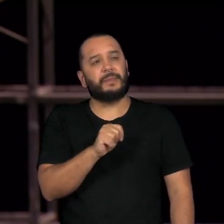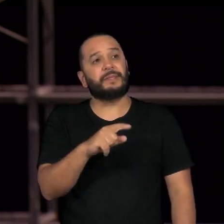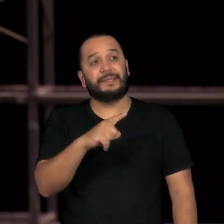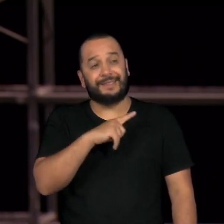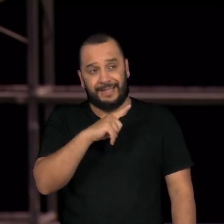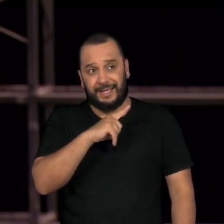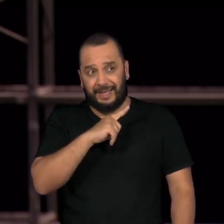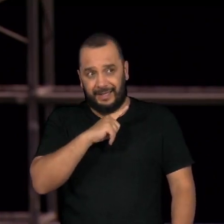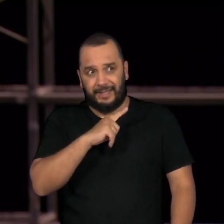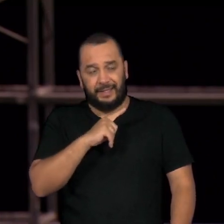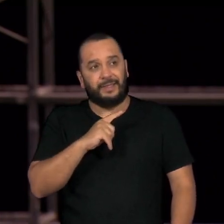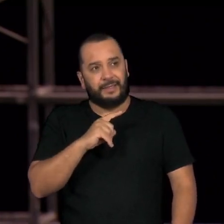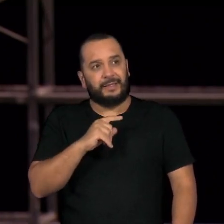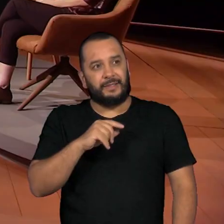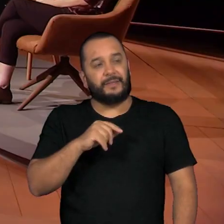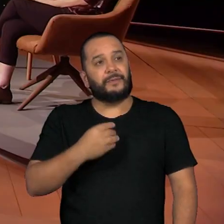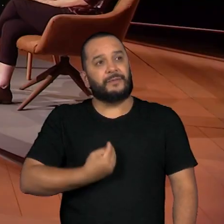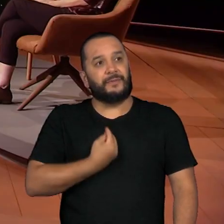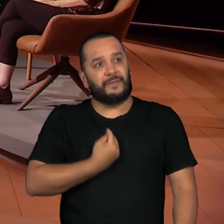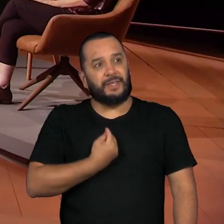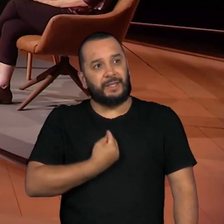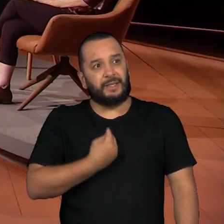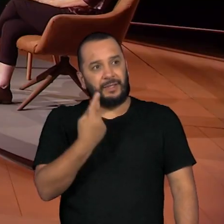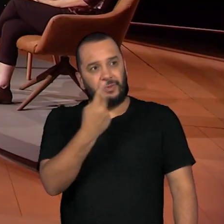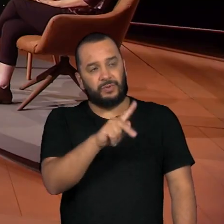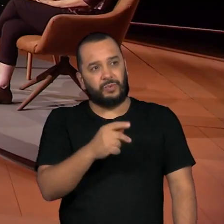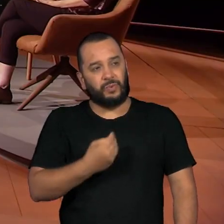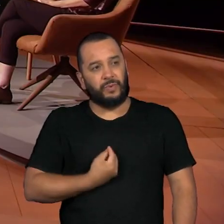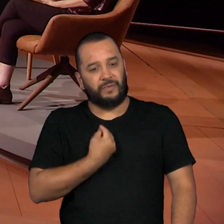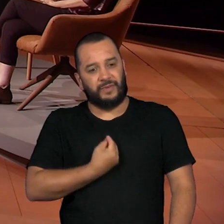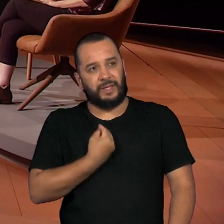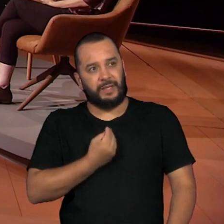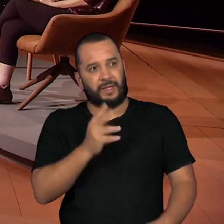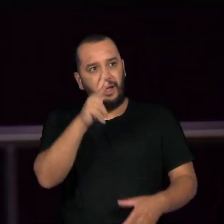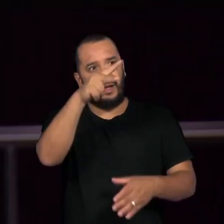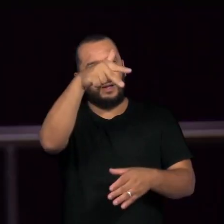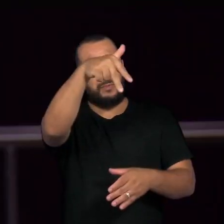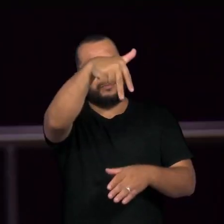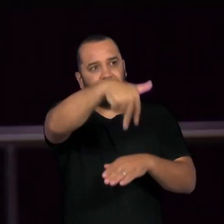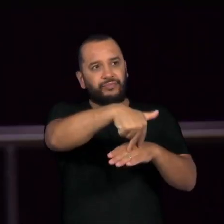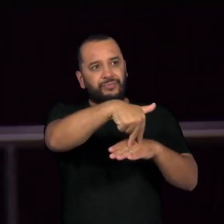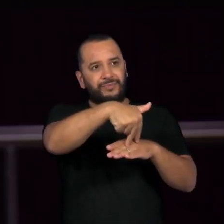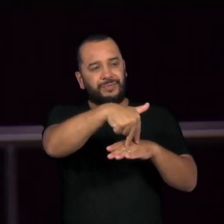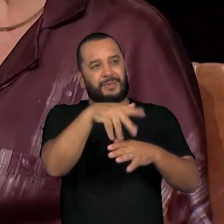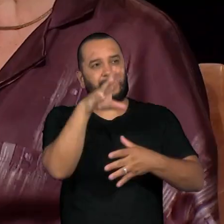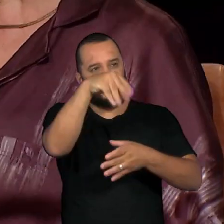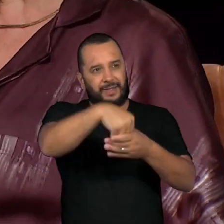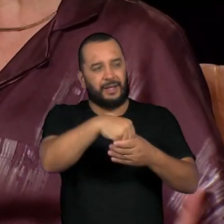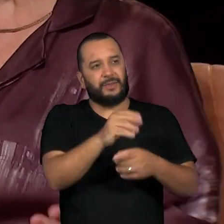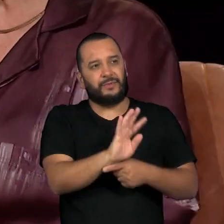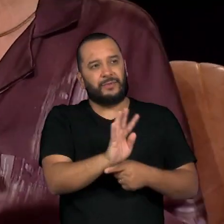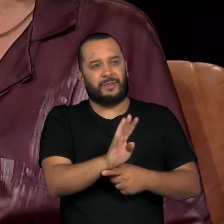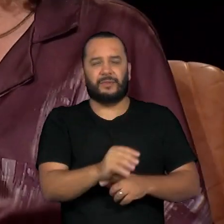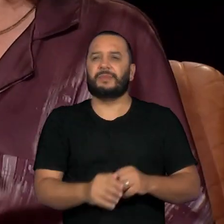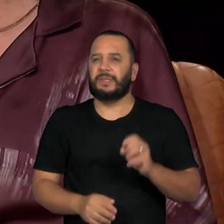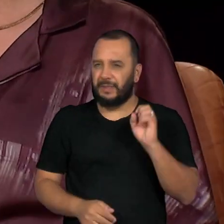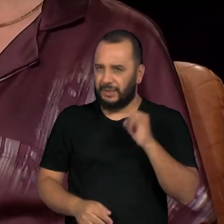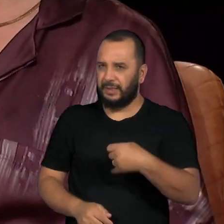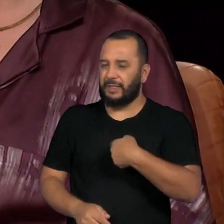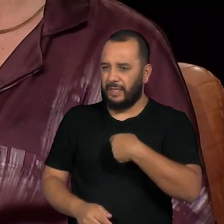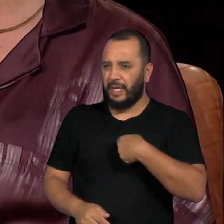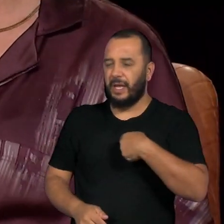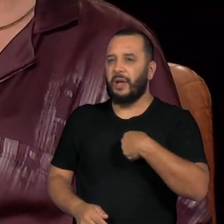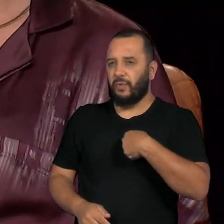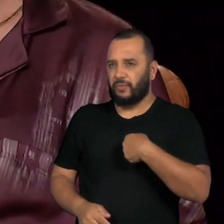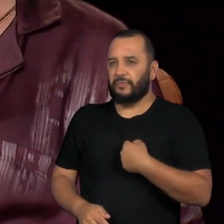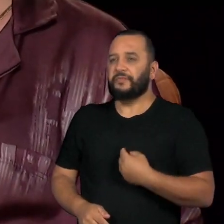você mesmo nesses filmes? Ah, tudo, né? Assim, acho que eu sou uma pessoa que me coloco mesmo, né? Eu